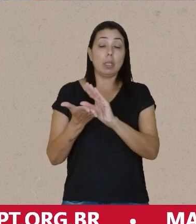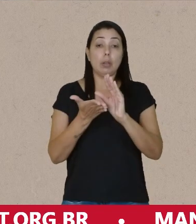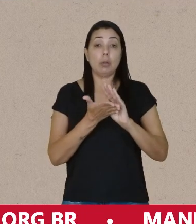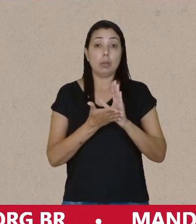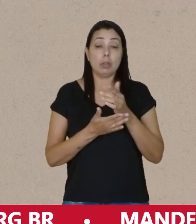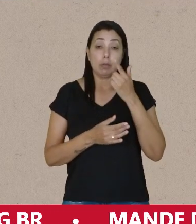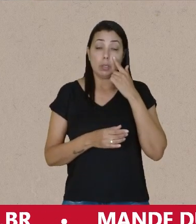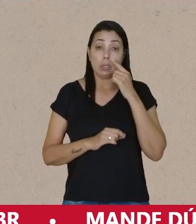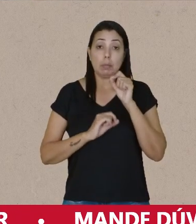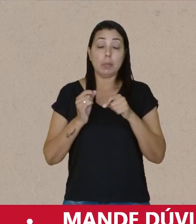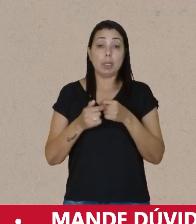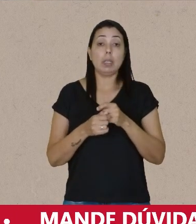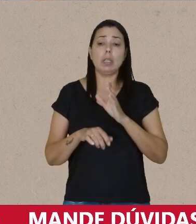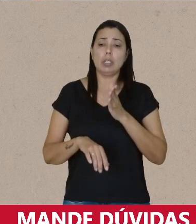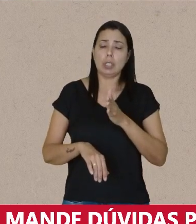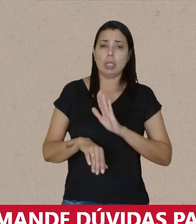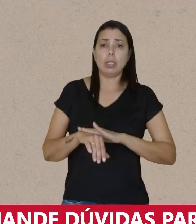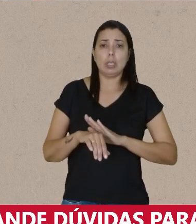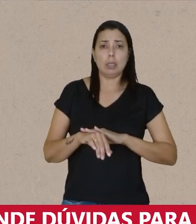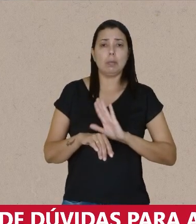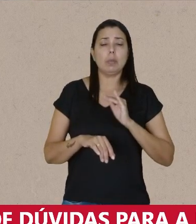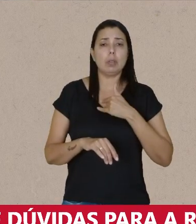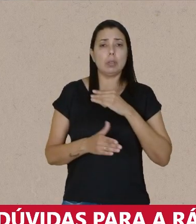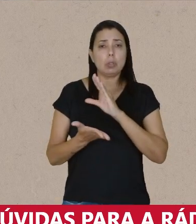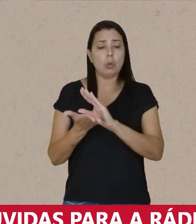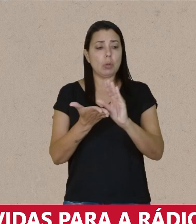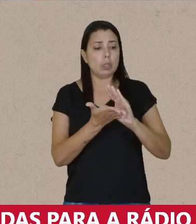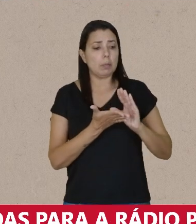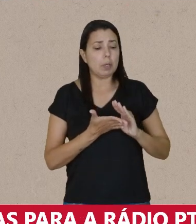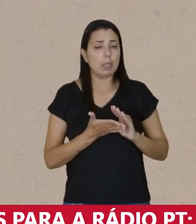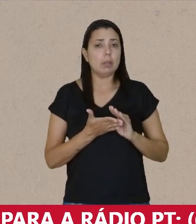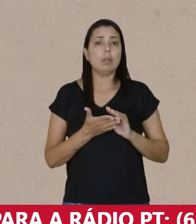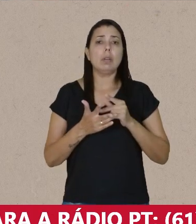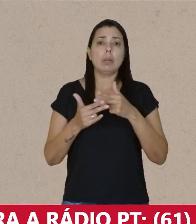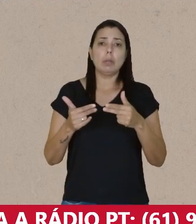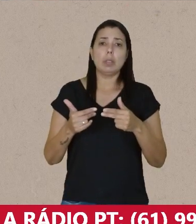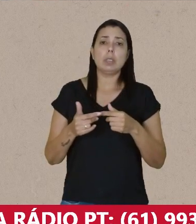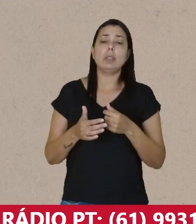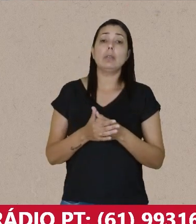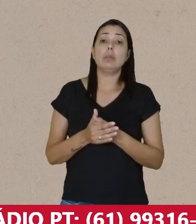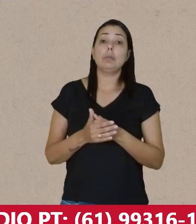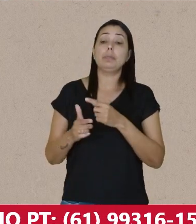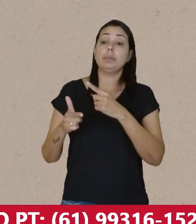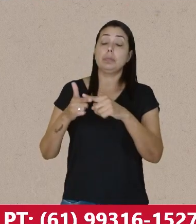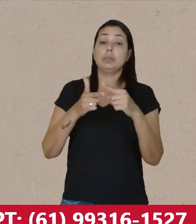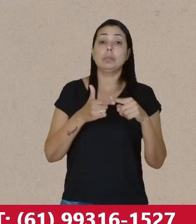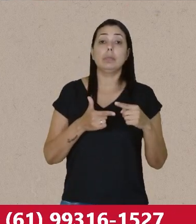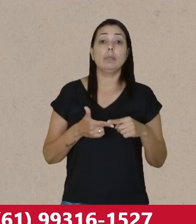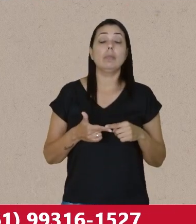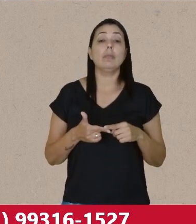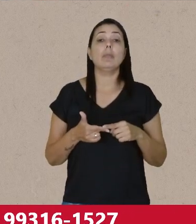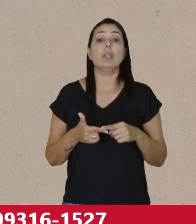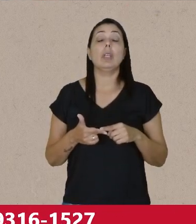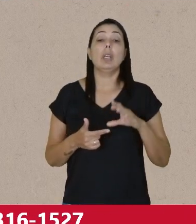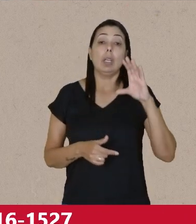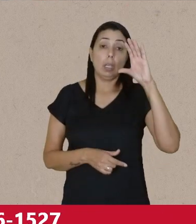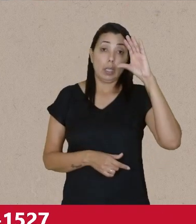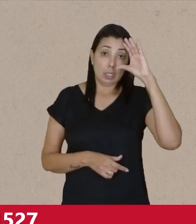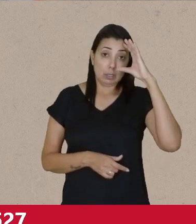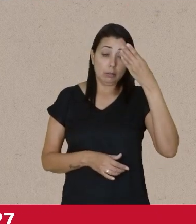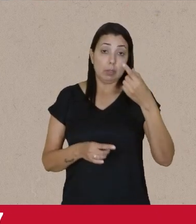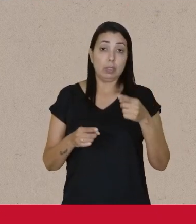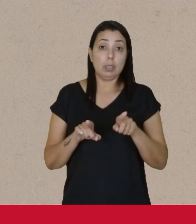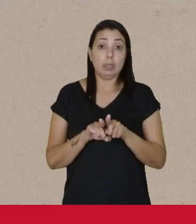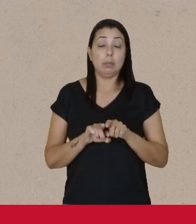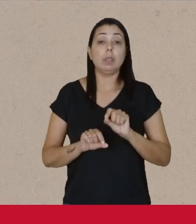havíamos levantado isso há algum tempo, não há recursos no orçamento de 2022 para vacinar a população. E ele está buscando resolver o impasse,